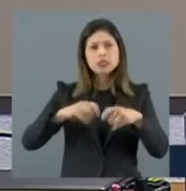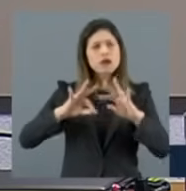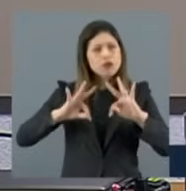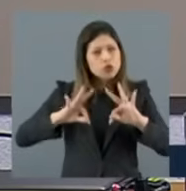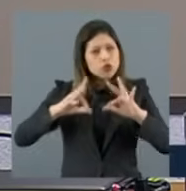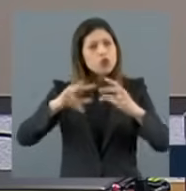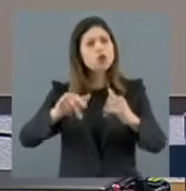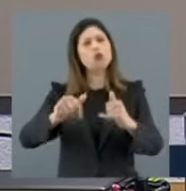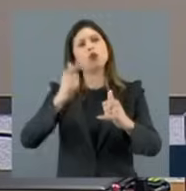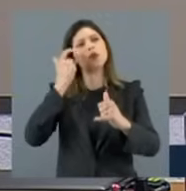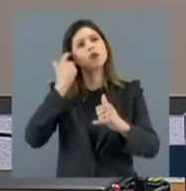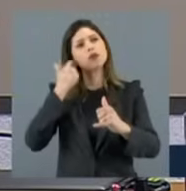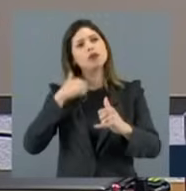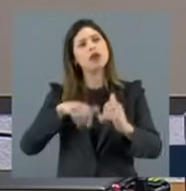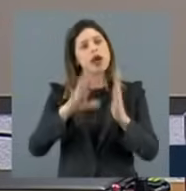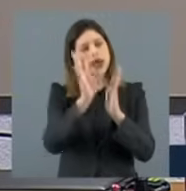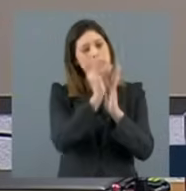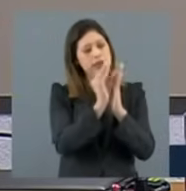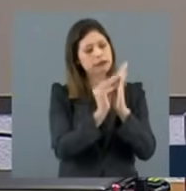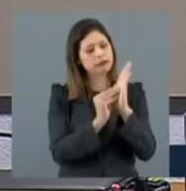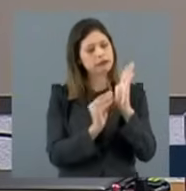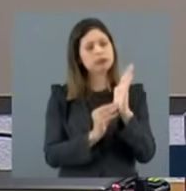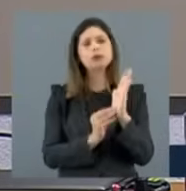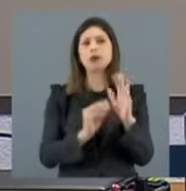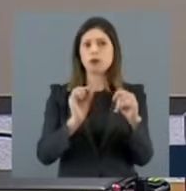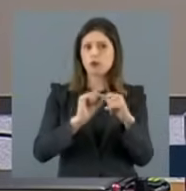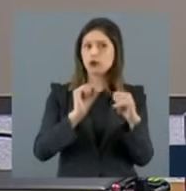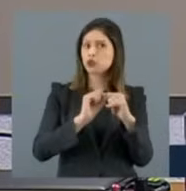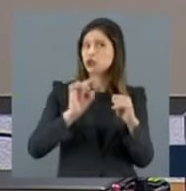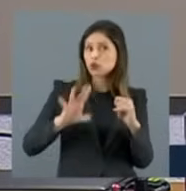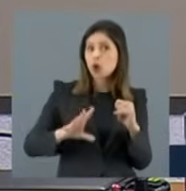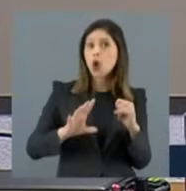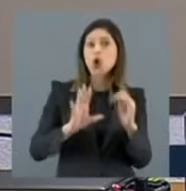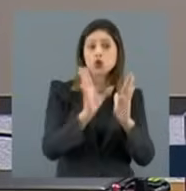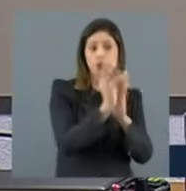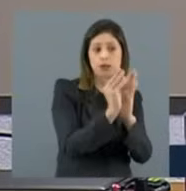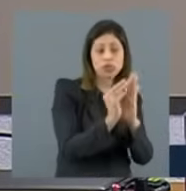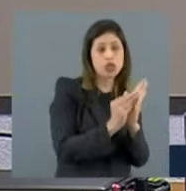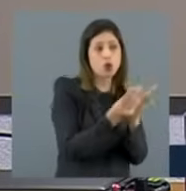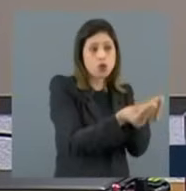material, mas eu fiz apenas do material que foi disponibilizado, ok?